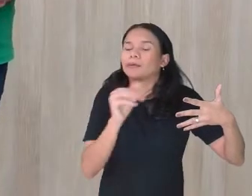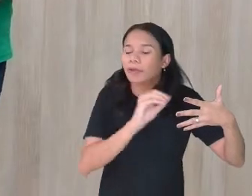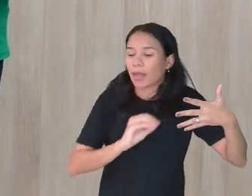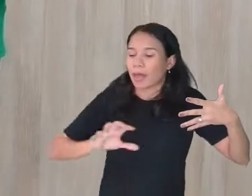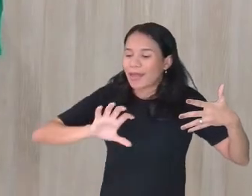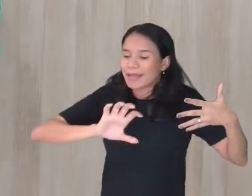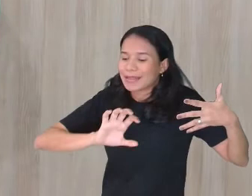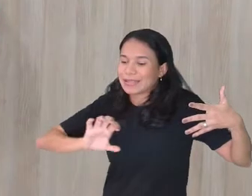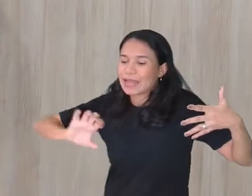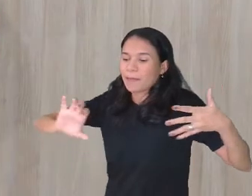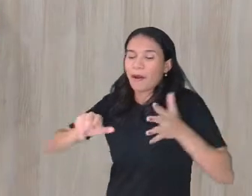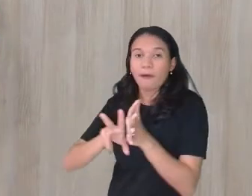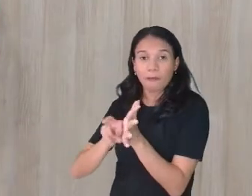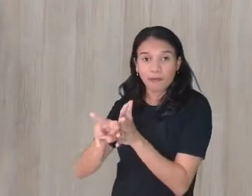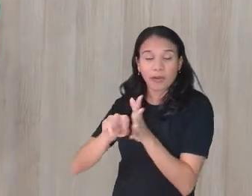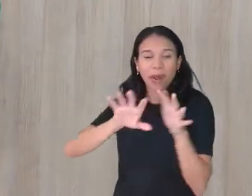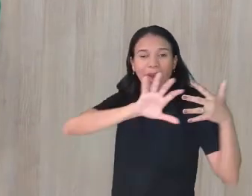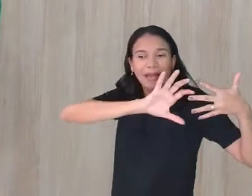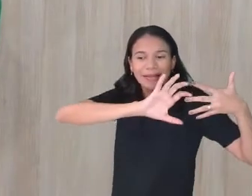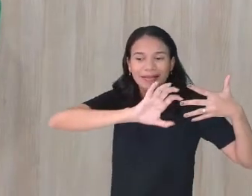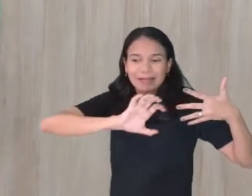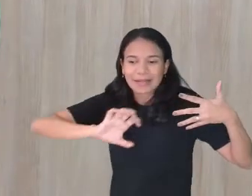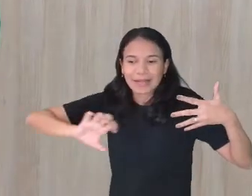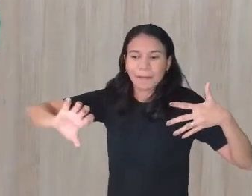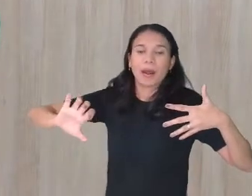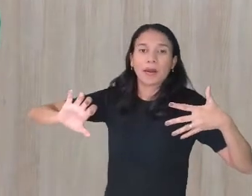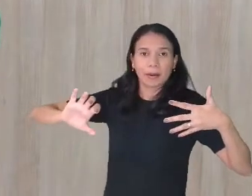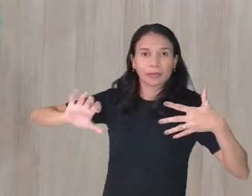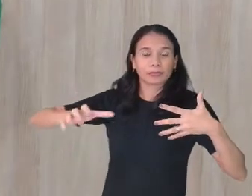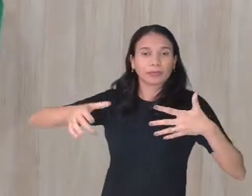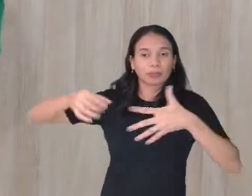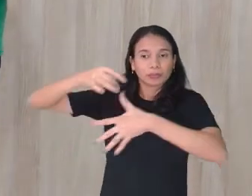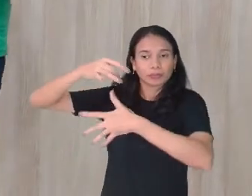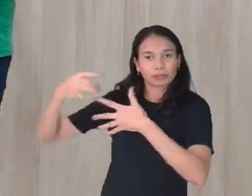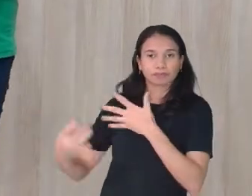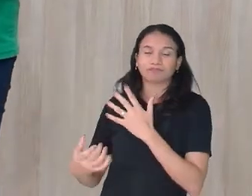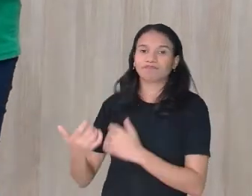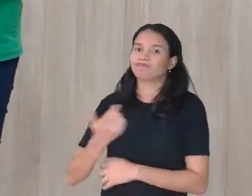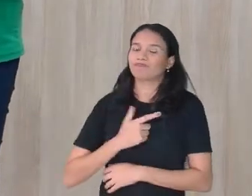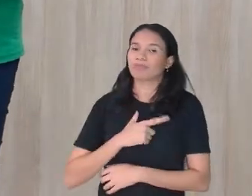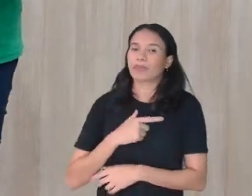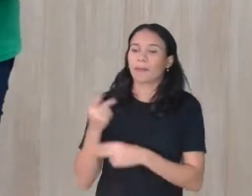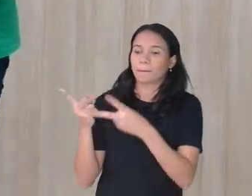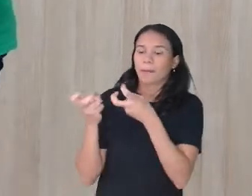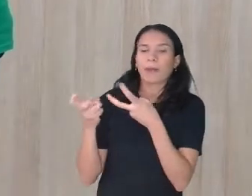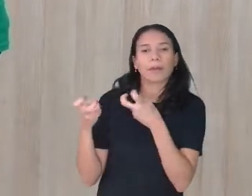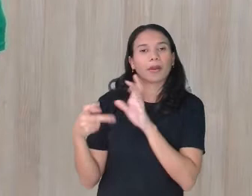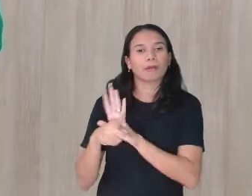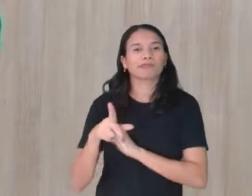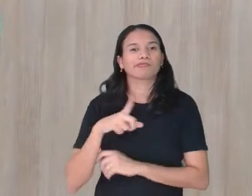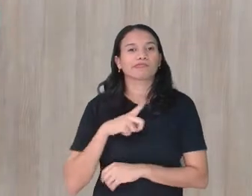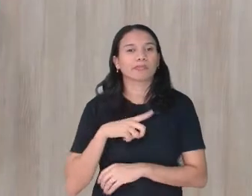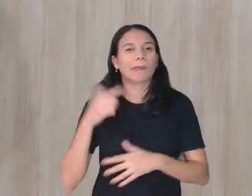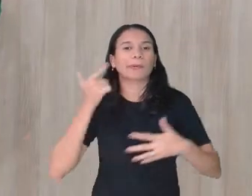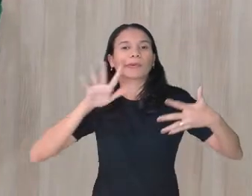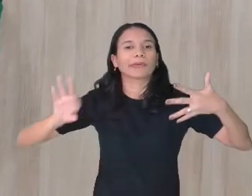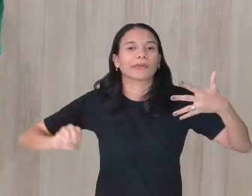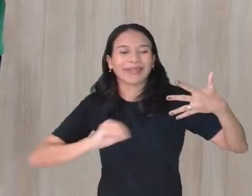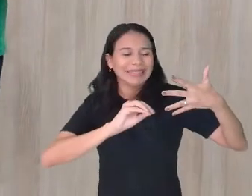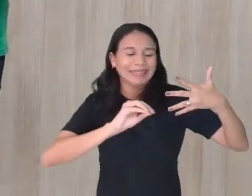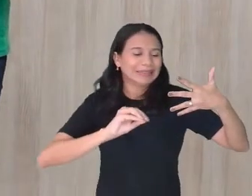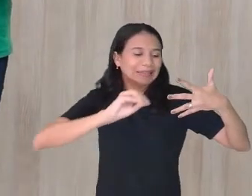Né? Os vírus têm algumas categorias que não são identificadas para estar